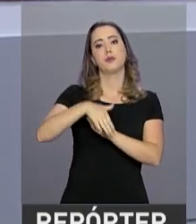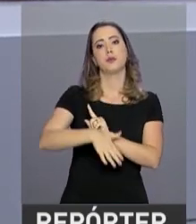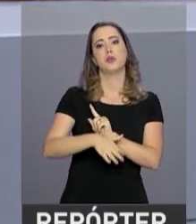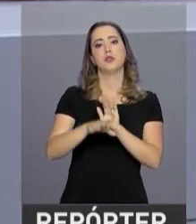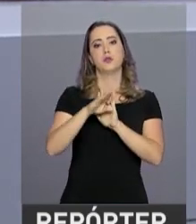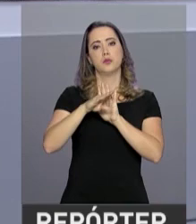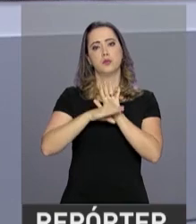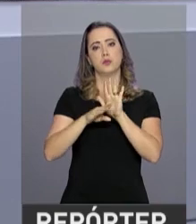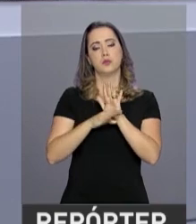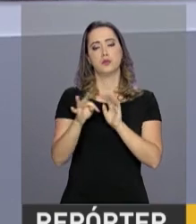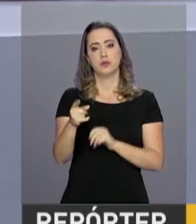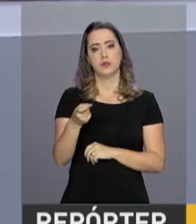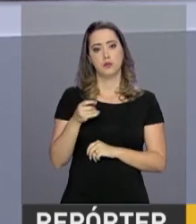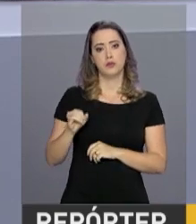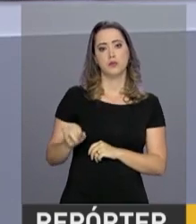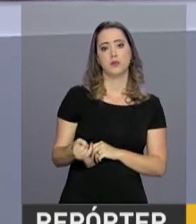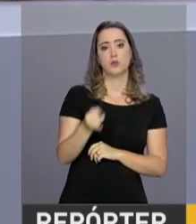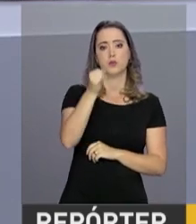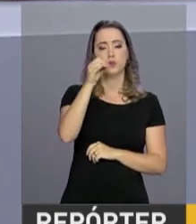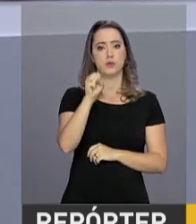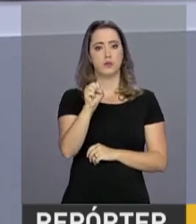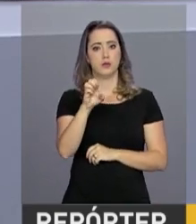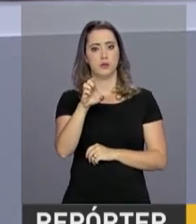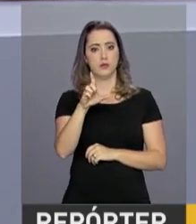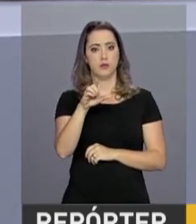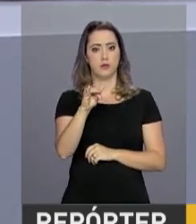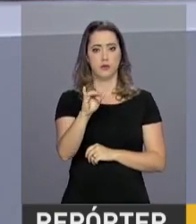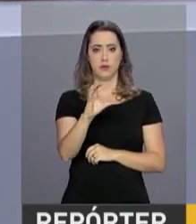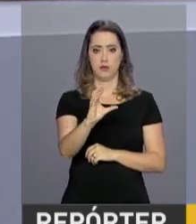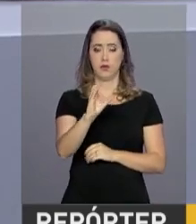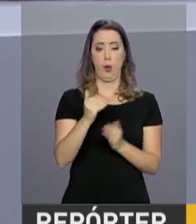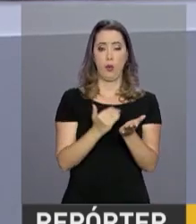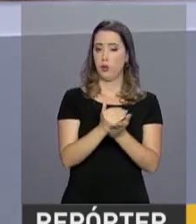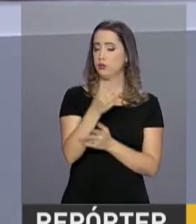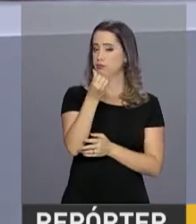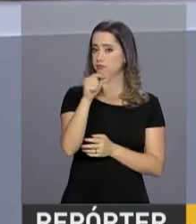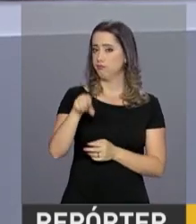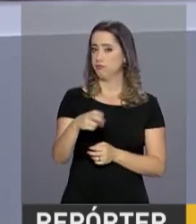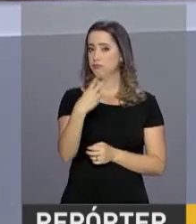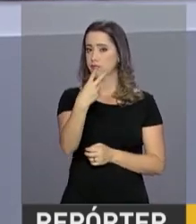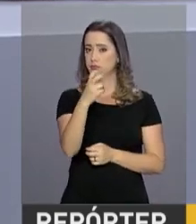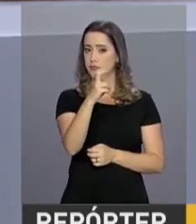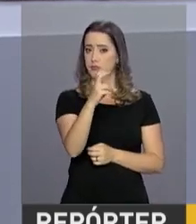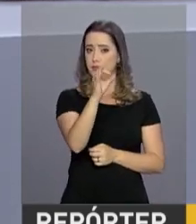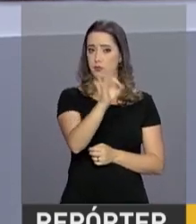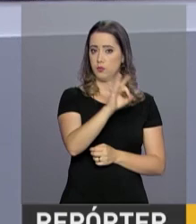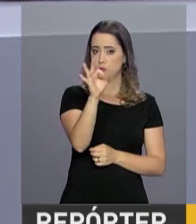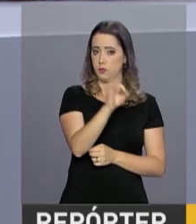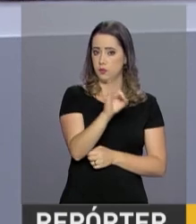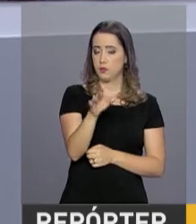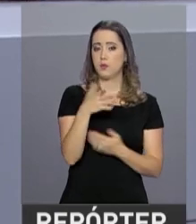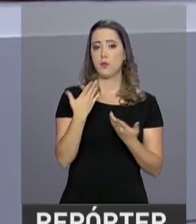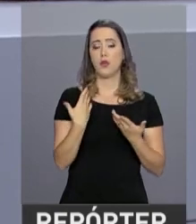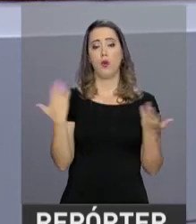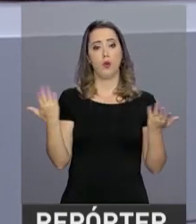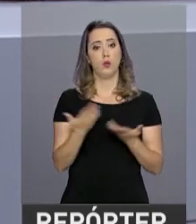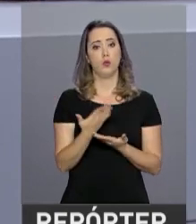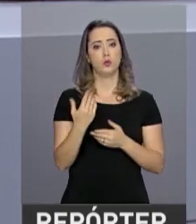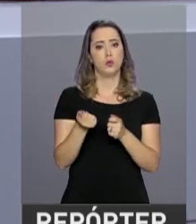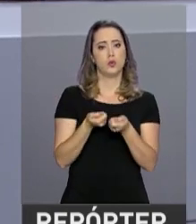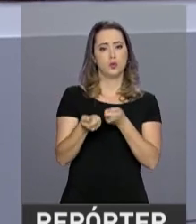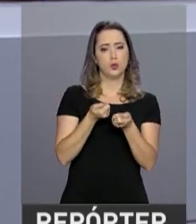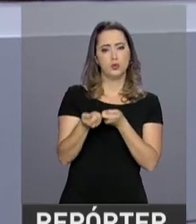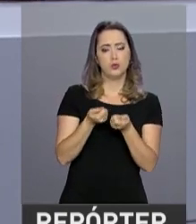a projeção da taxa a taxa de juros a selic continua em 6,25 por cento o mercado fez um